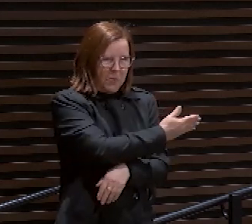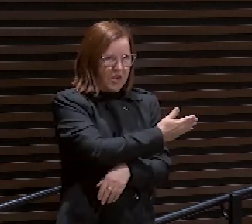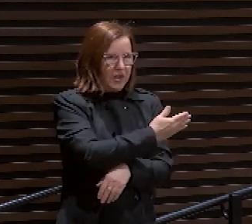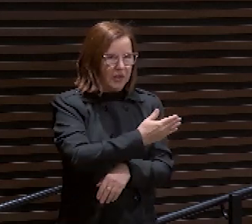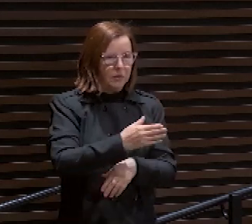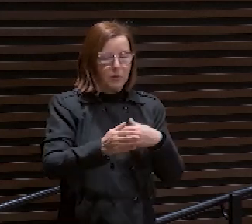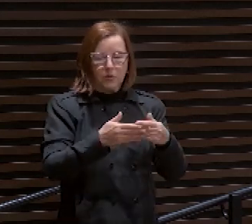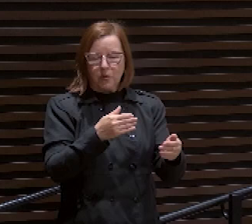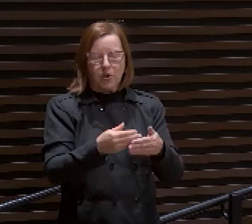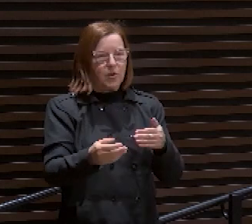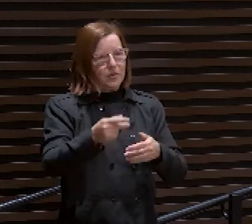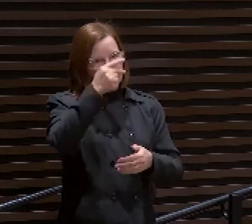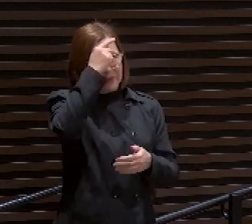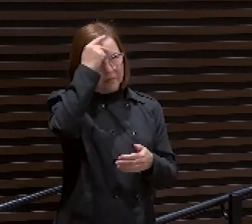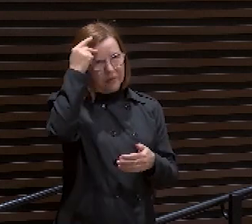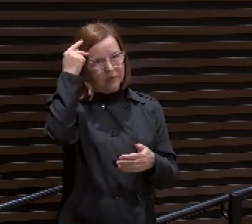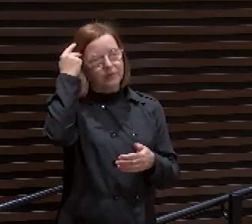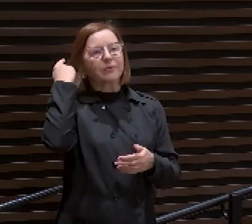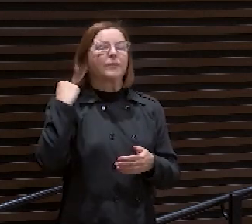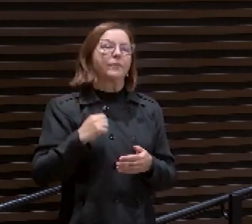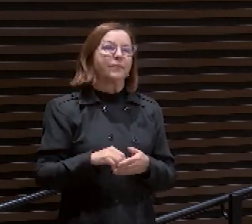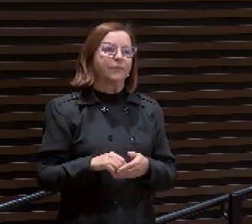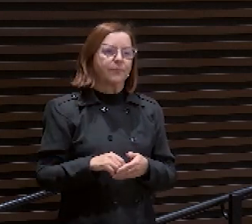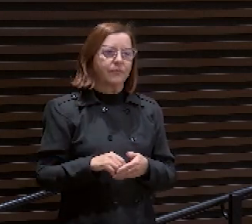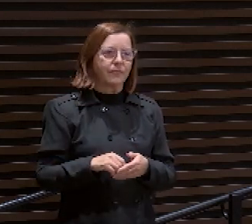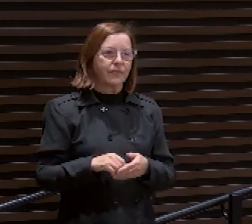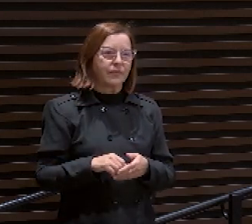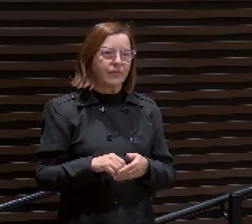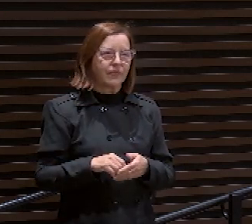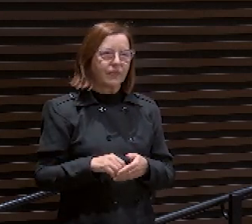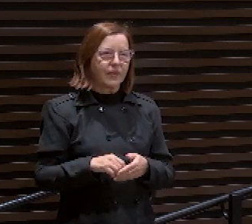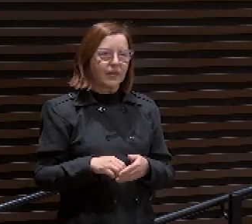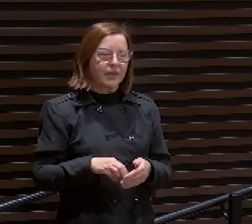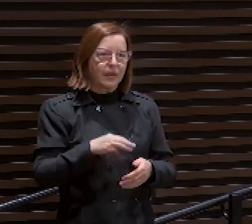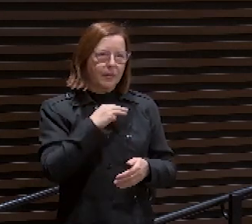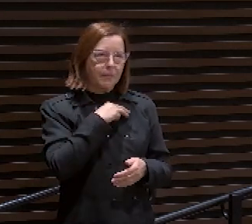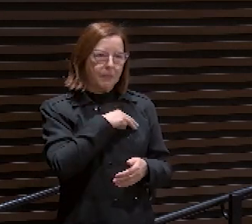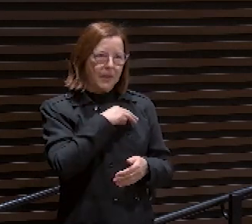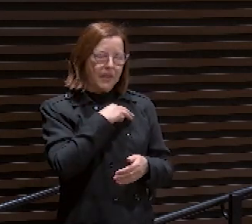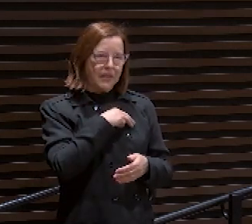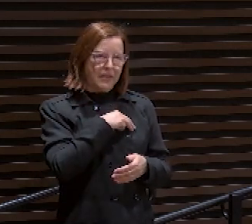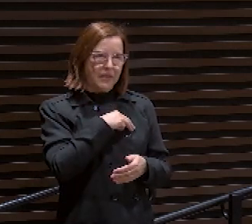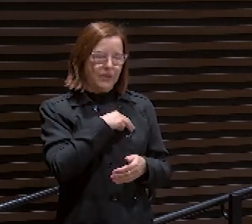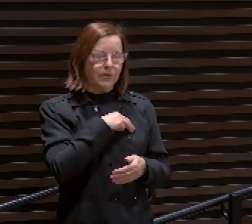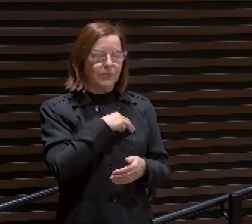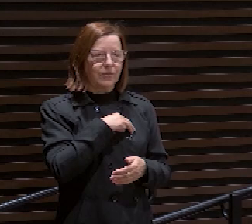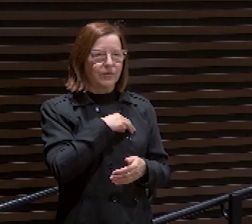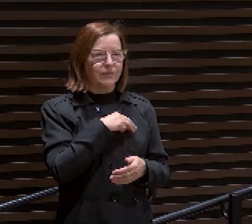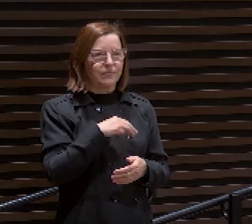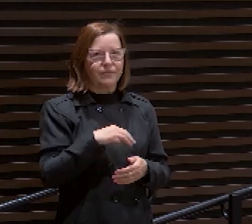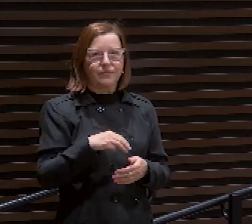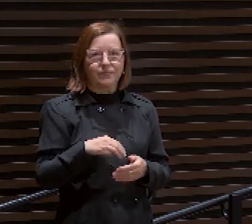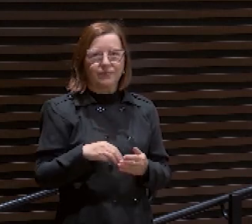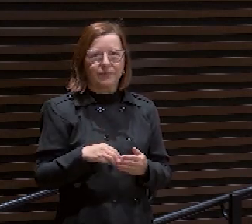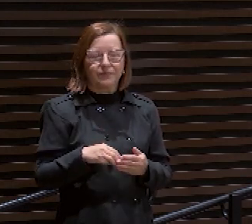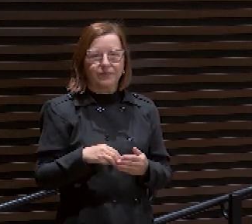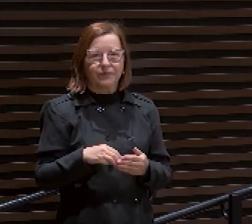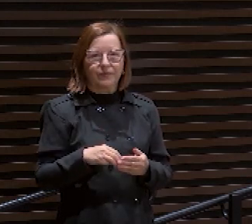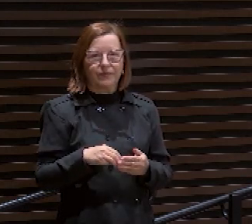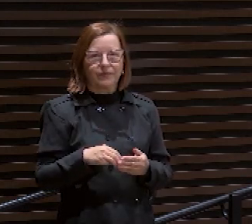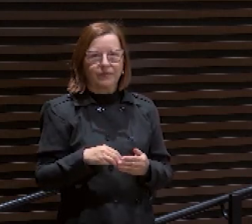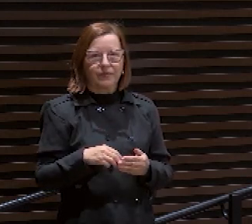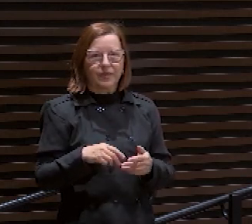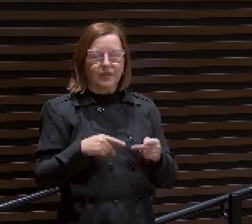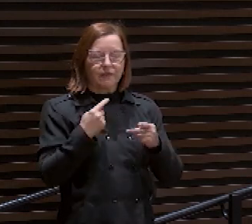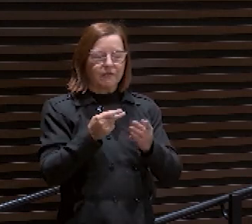dar uma olhadinha no relato paralelo escrito por Mateus, desse mesmo sermão, no relato paralelo escrito por Mateus, que é o